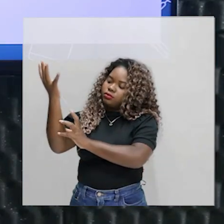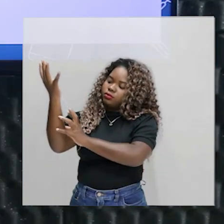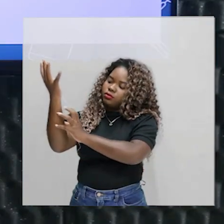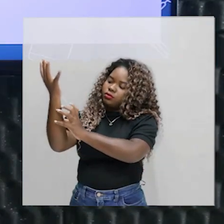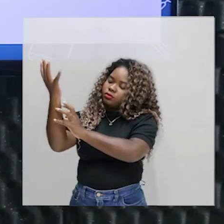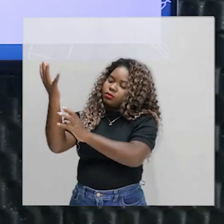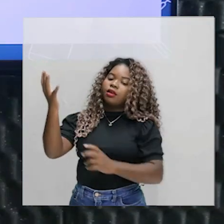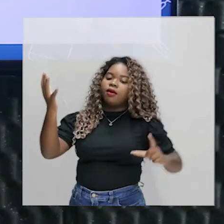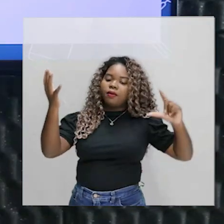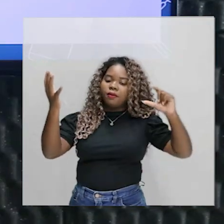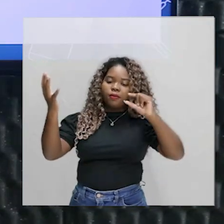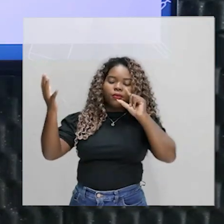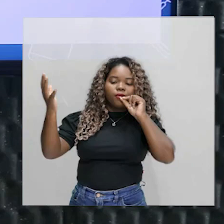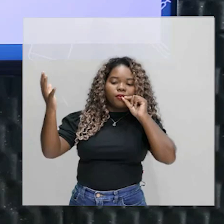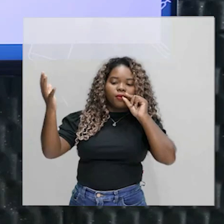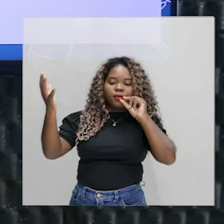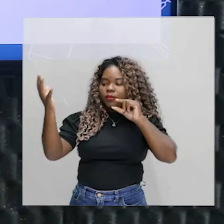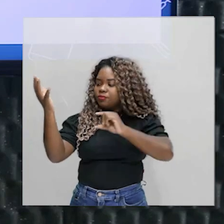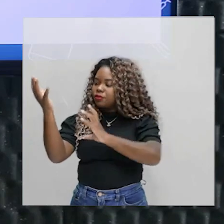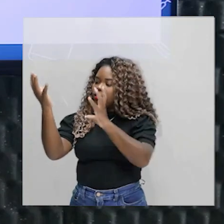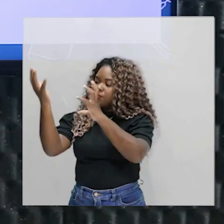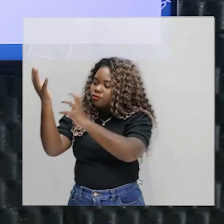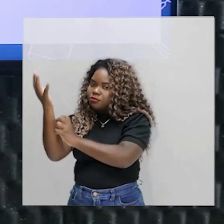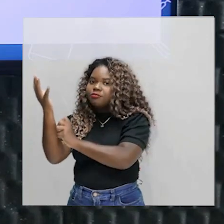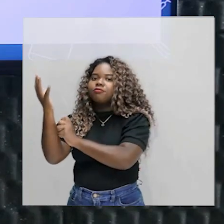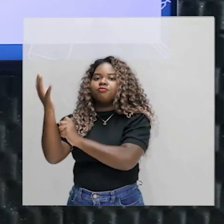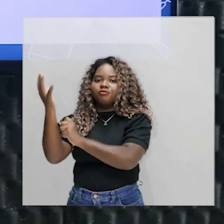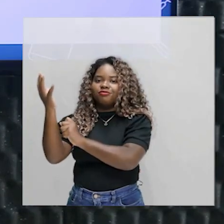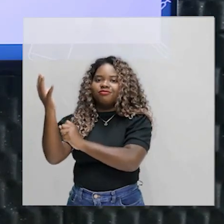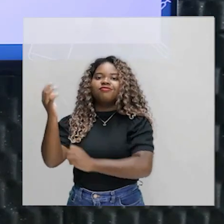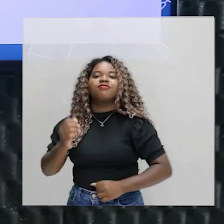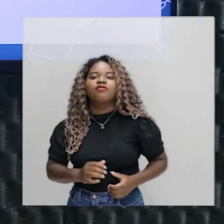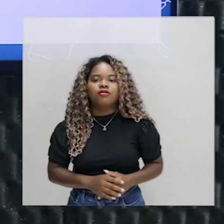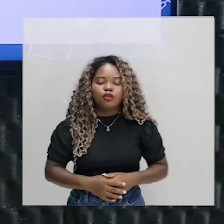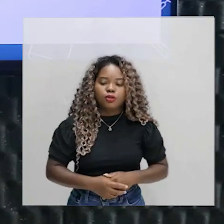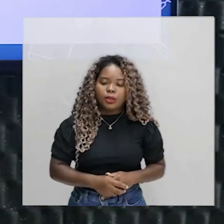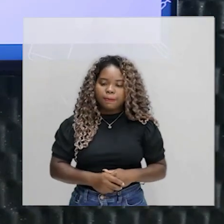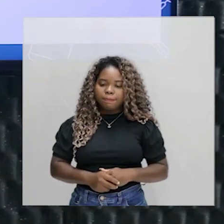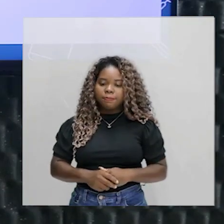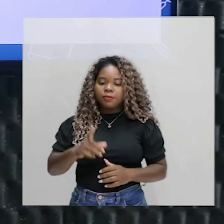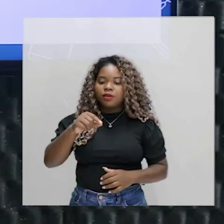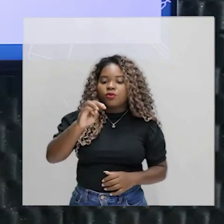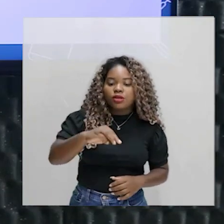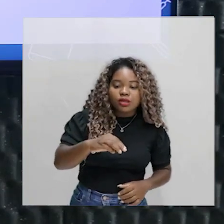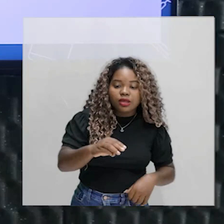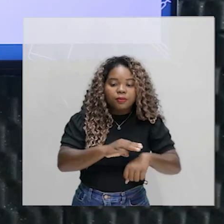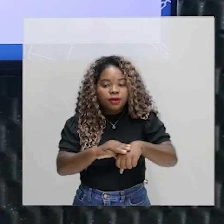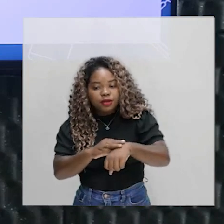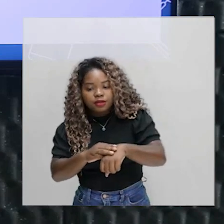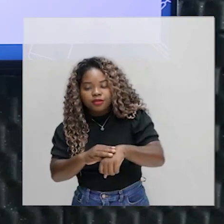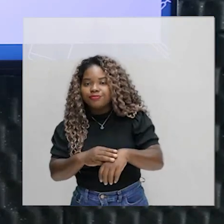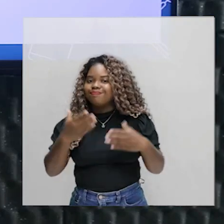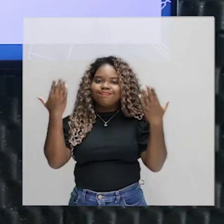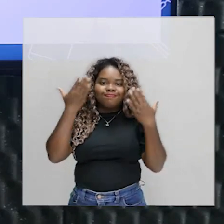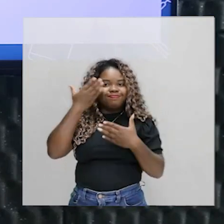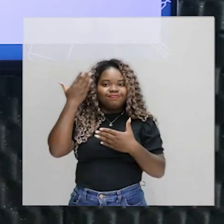logicamente serão os indivíduos verdes né e consequentemente quem não é verde não vai ser